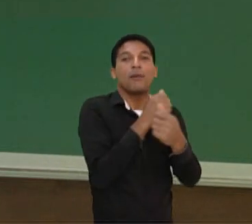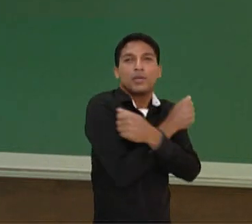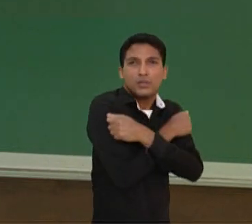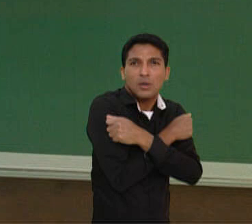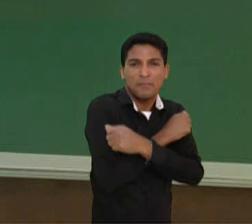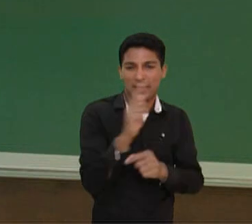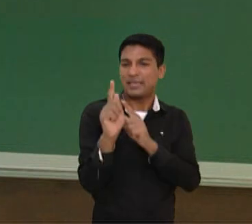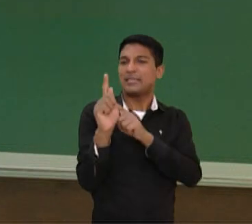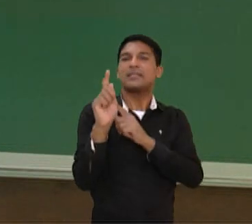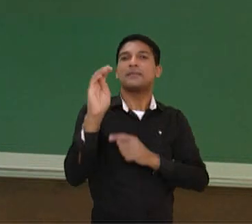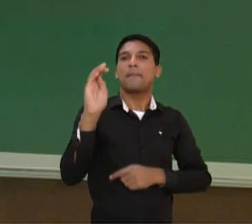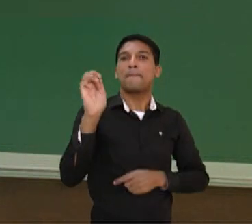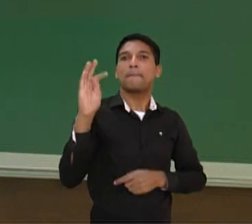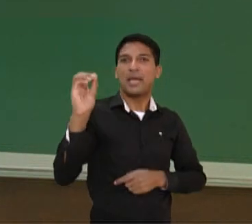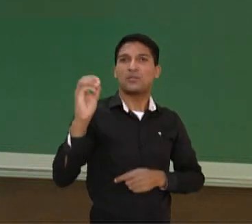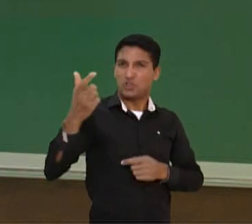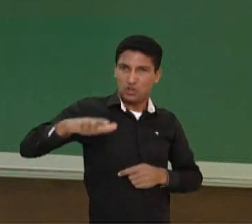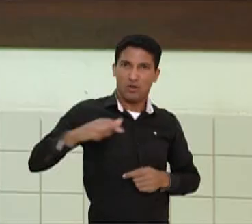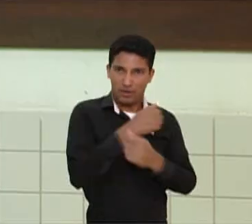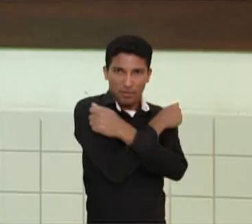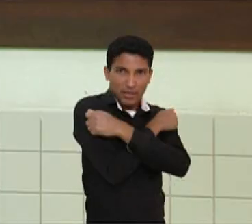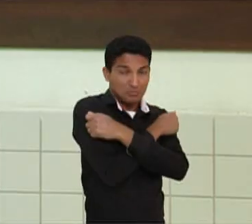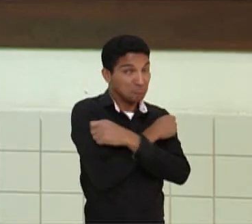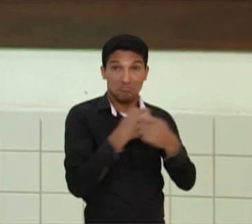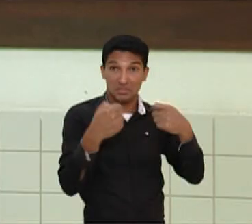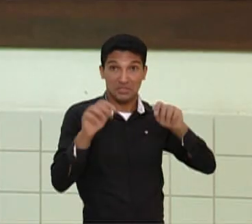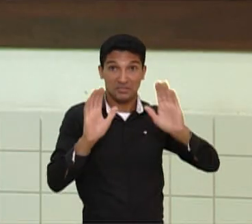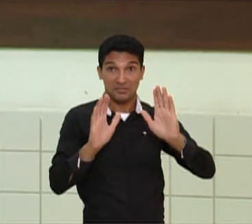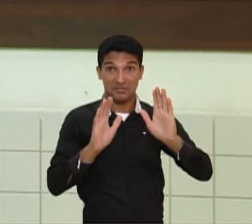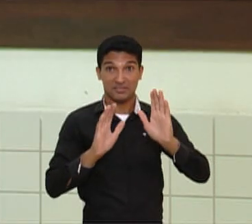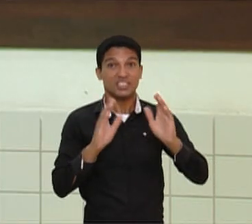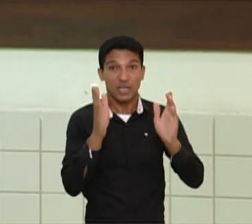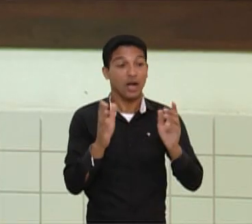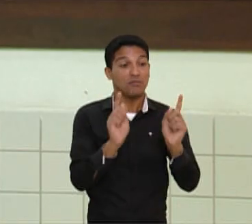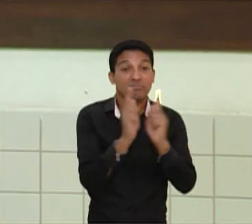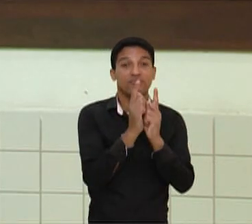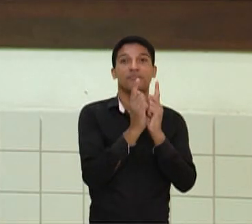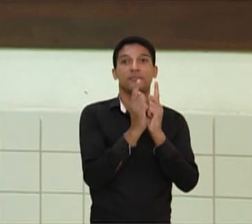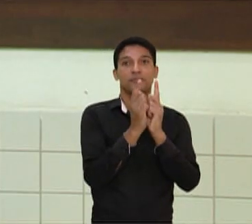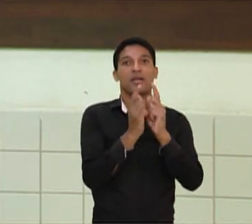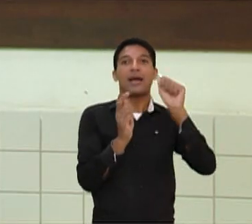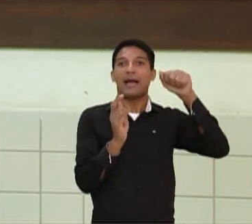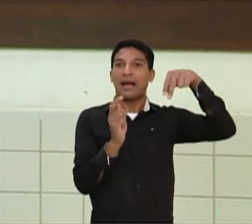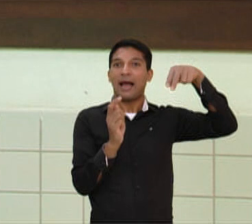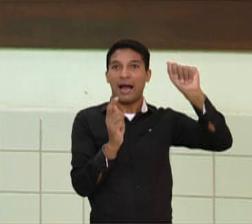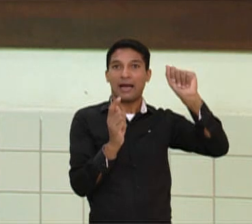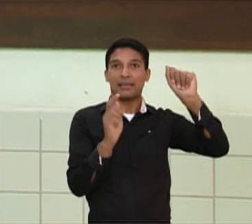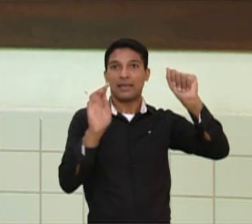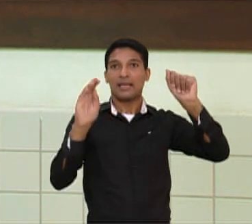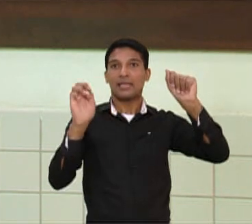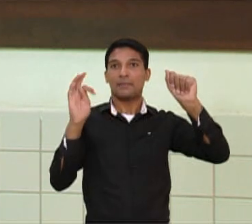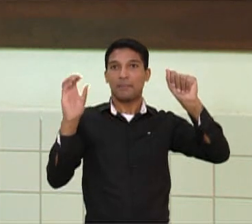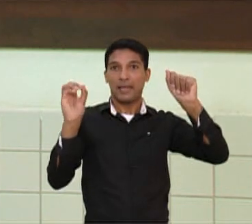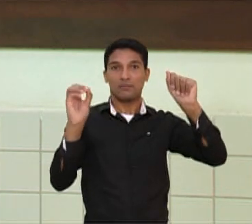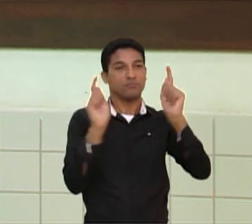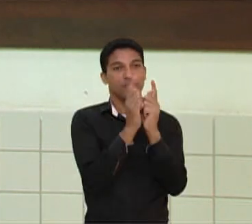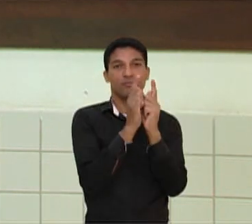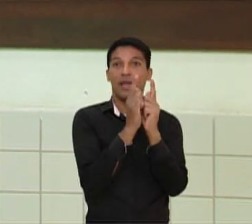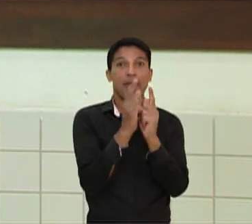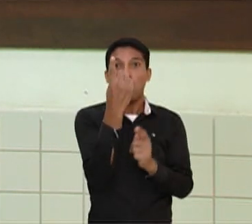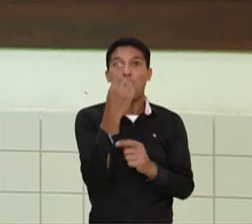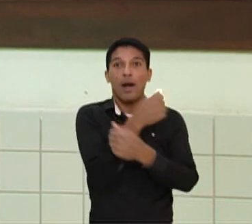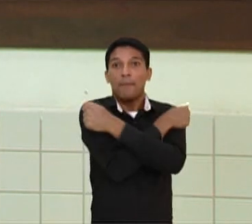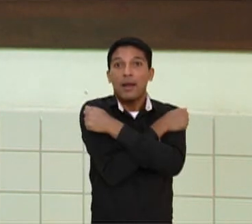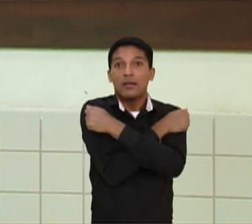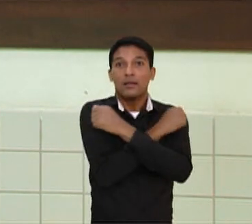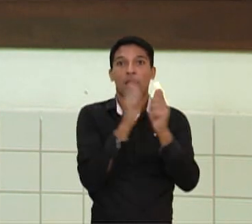Não. Então, o agrupamento Ana e Beto, ou Beto e Ana, não define um novo elemento, tá?